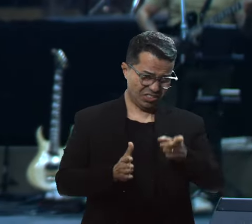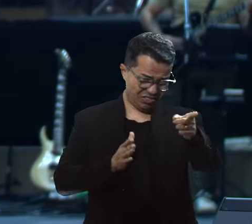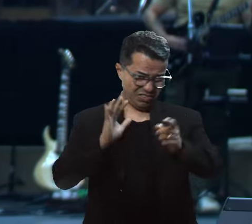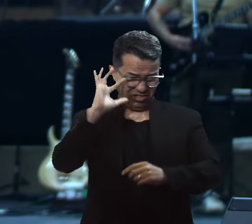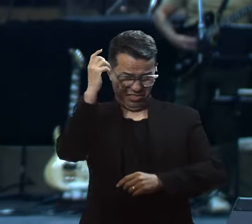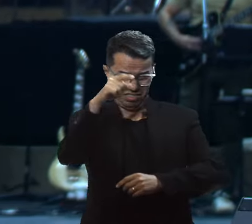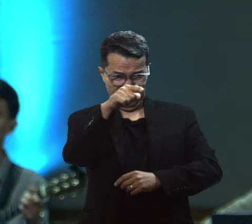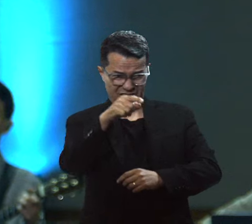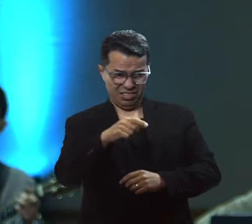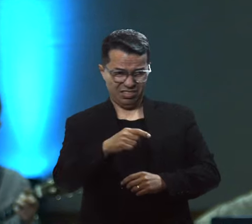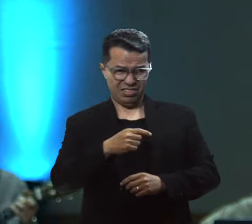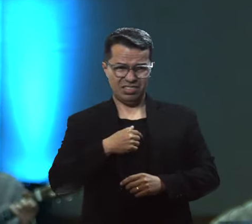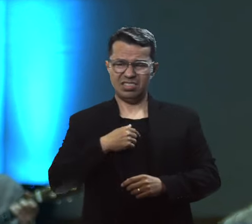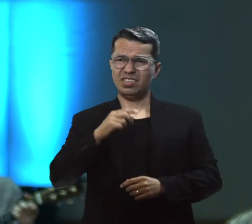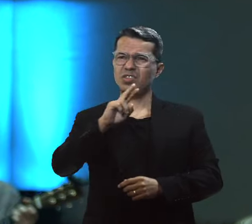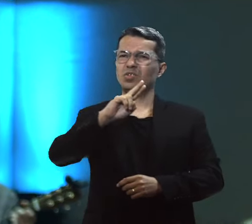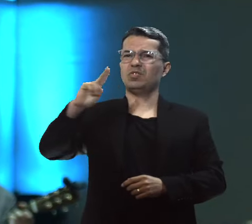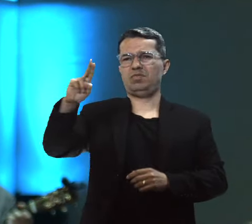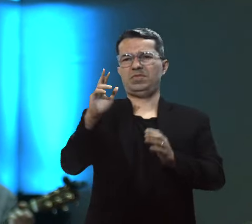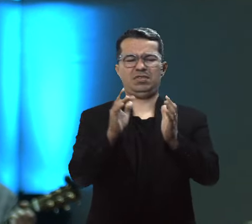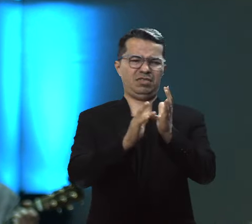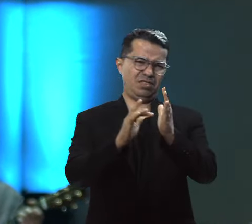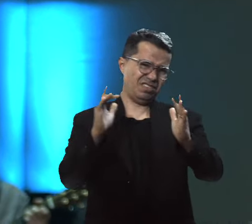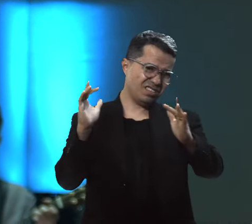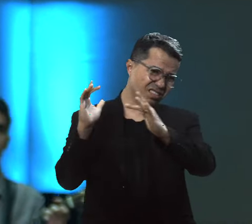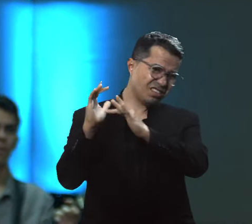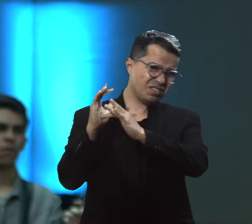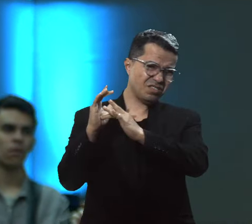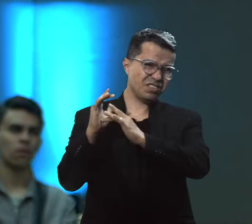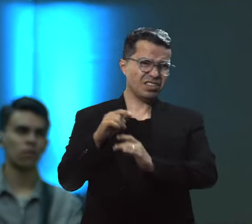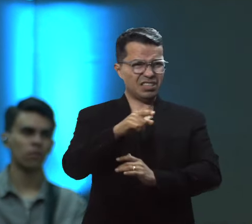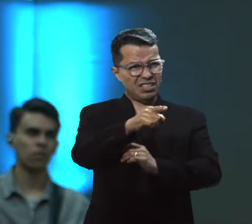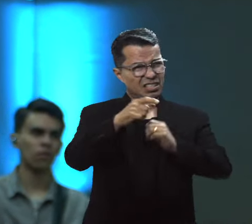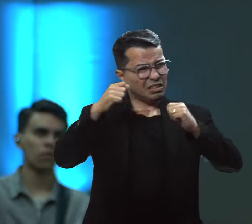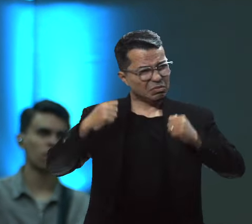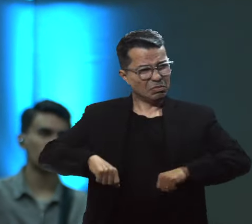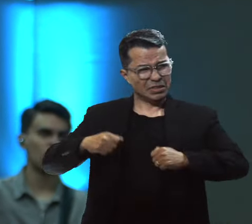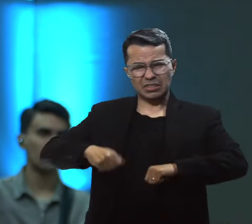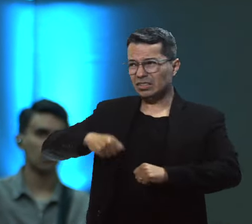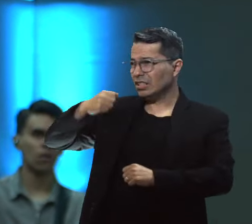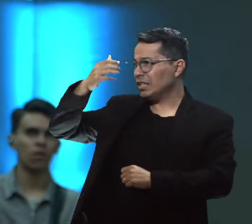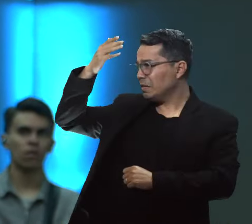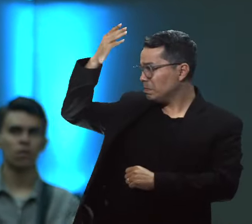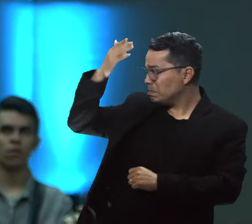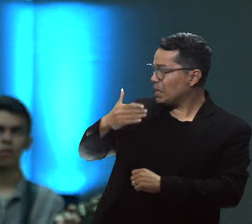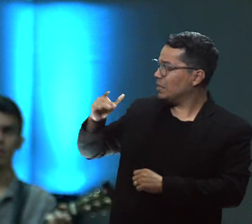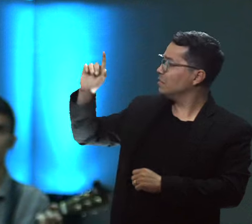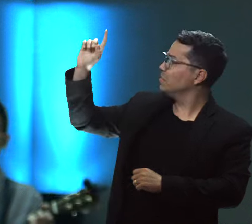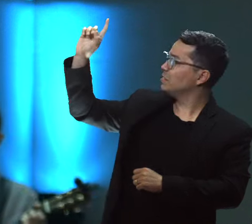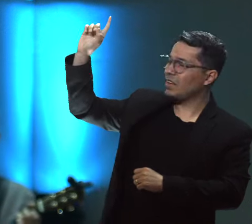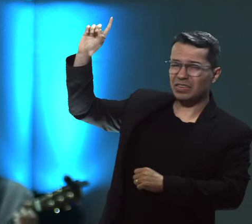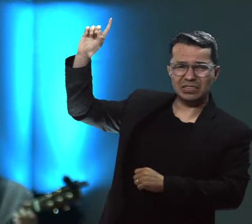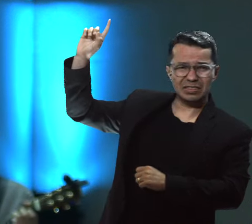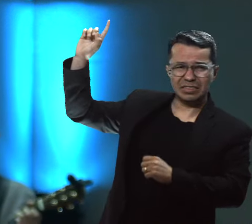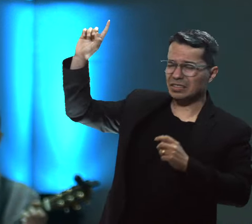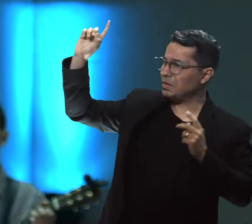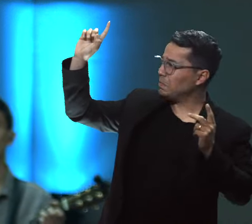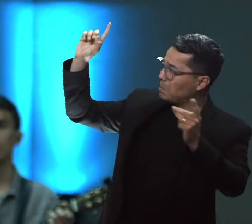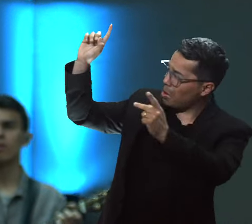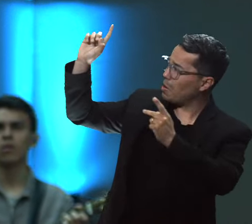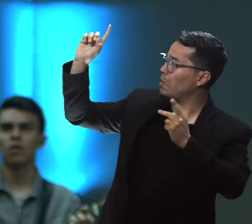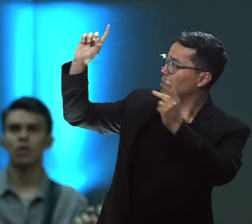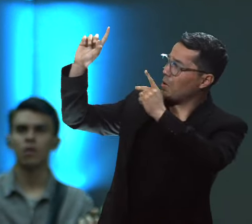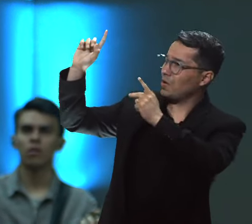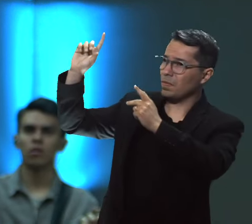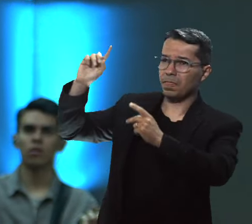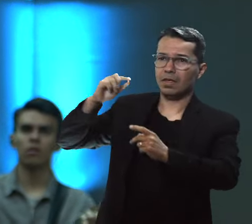Em nome de Jesus, não substitua o secreto, o lugar da revelação, por palavra de ninguém,